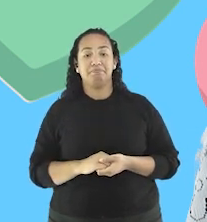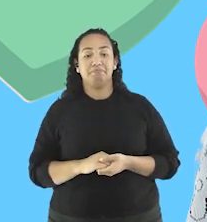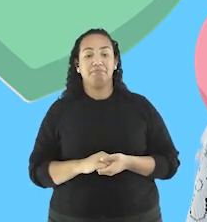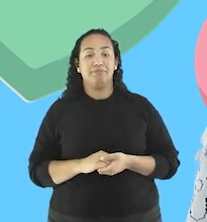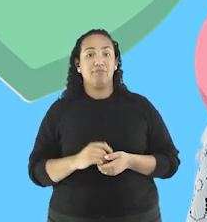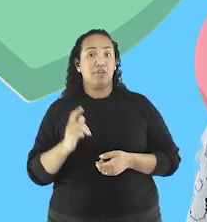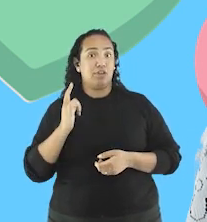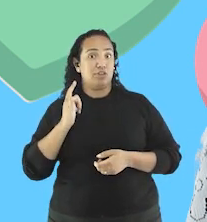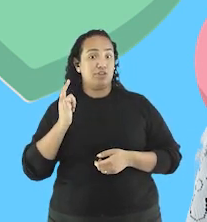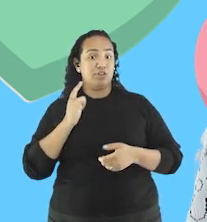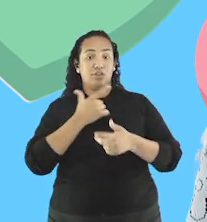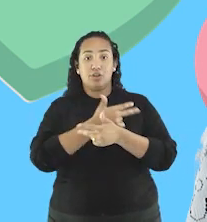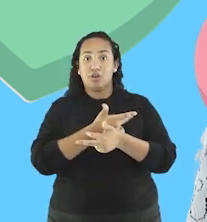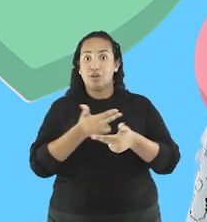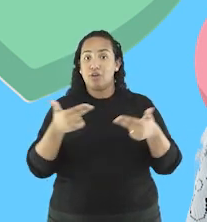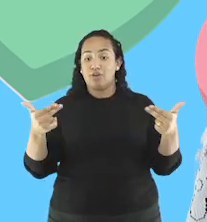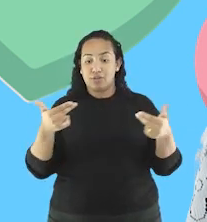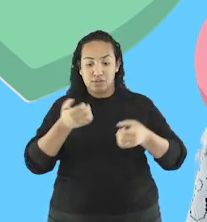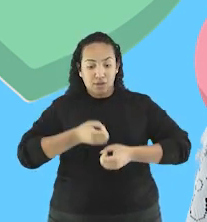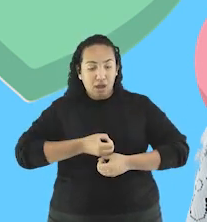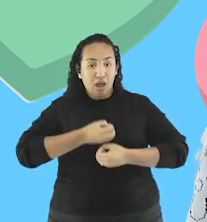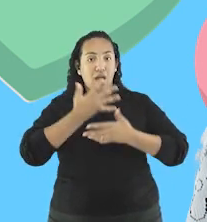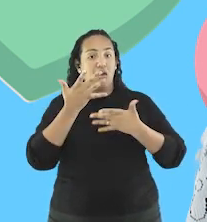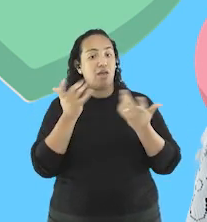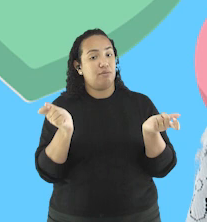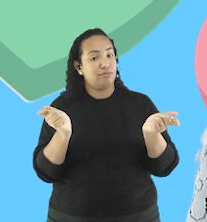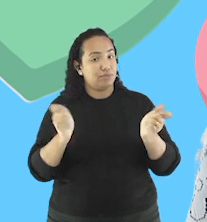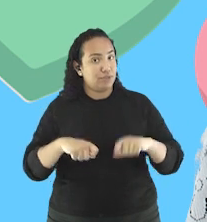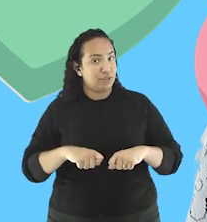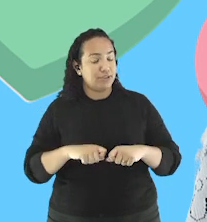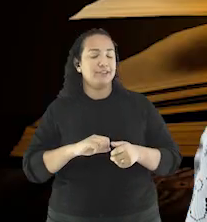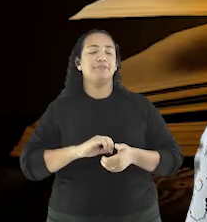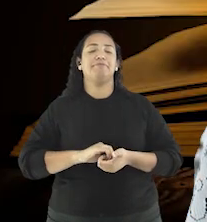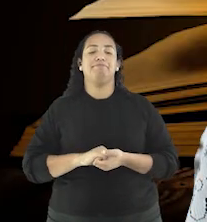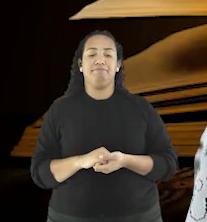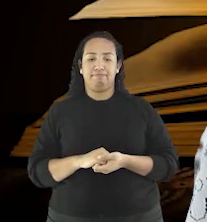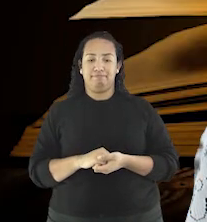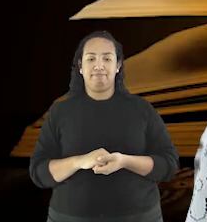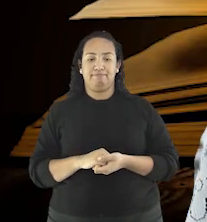Tínhamos algo para compartilhar, além das comidas saborosas.